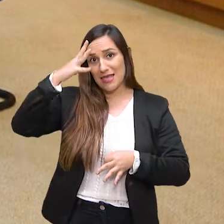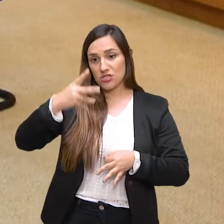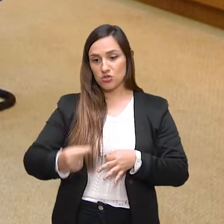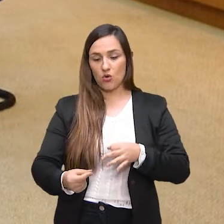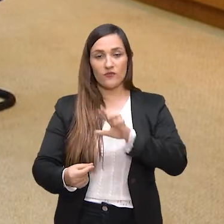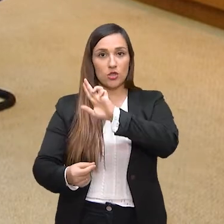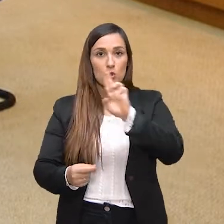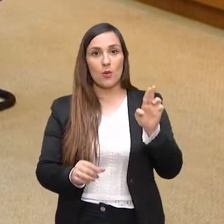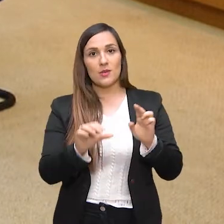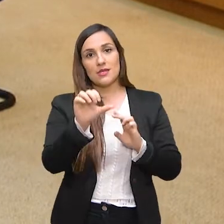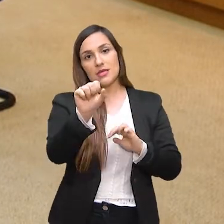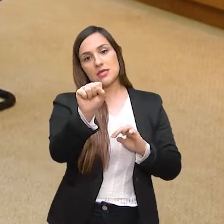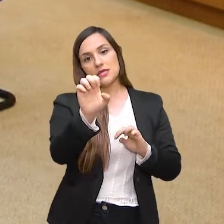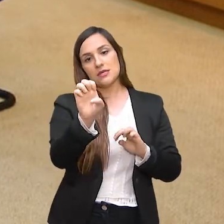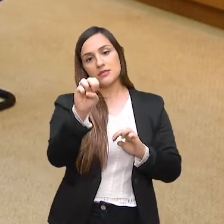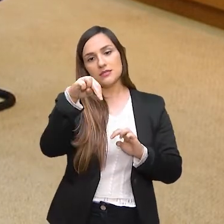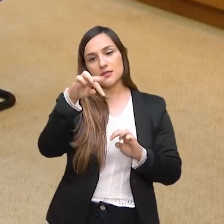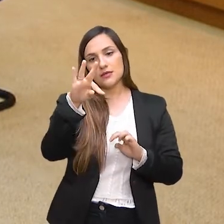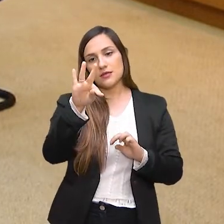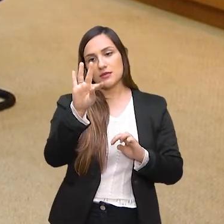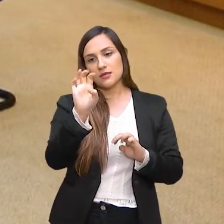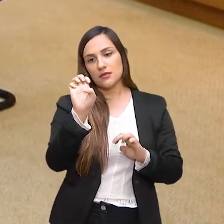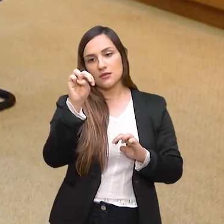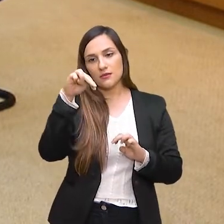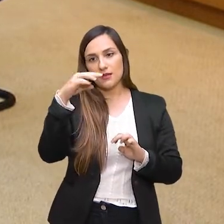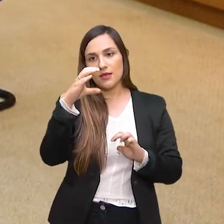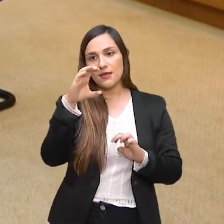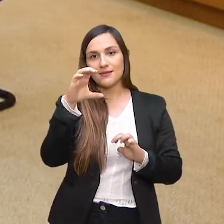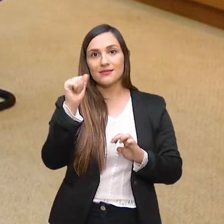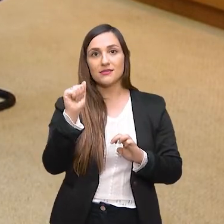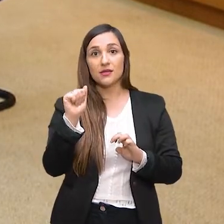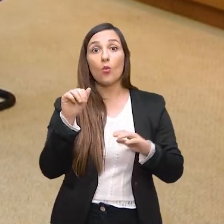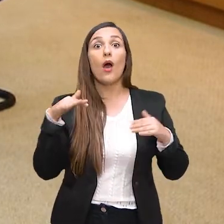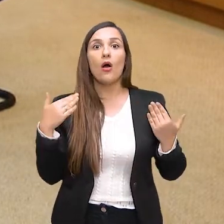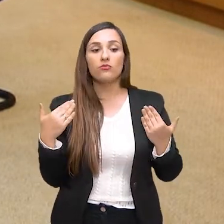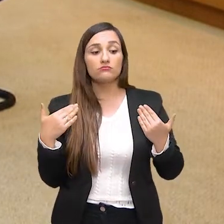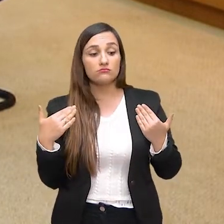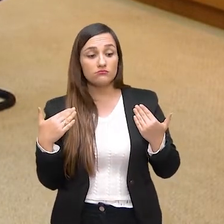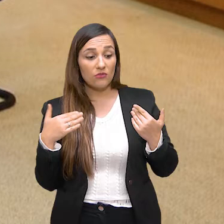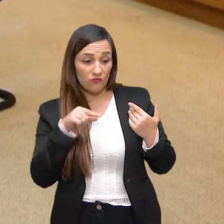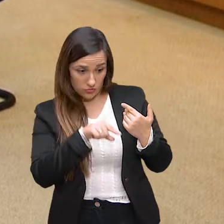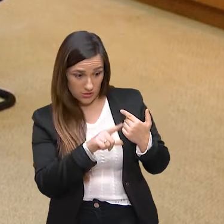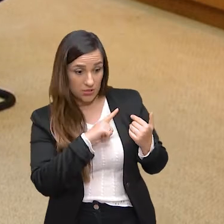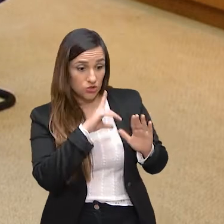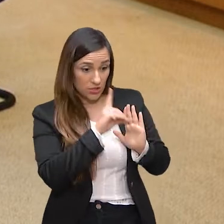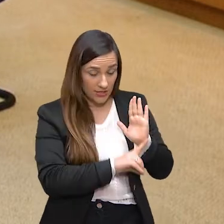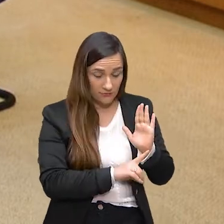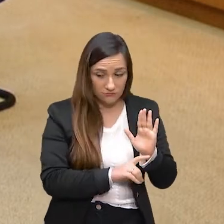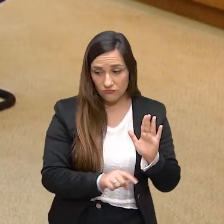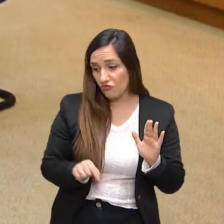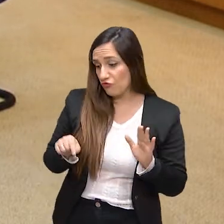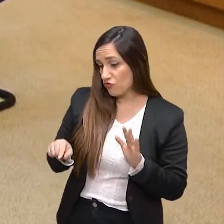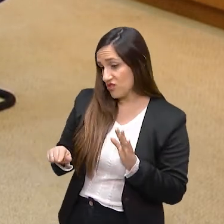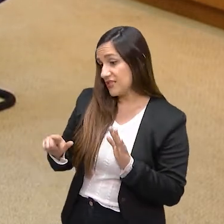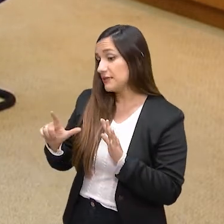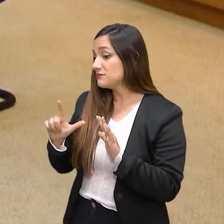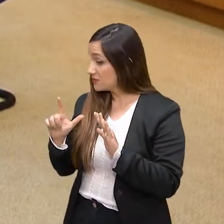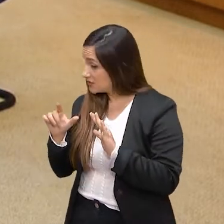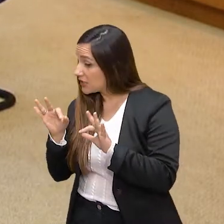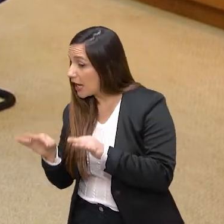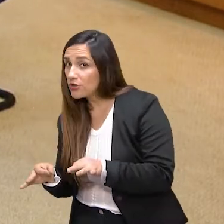tecnicamente definindo a causa, definindo a quem o direito favorece, né? Que o juiz aplica o direito ao caso